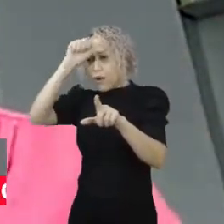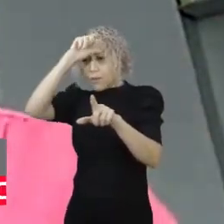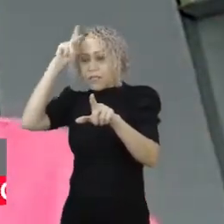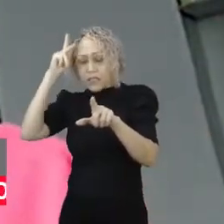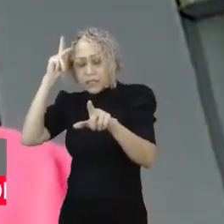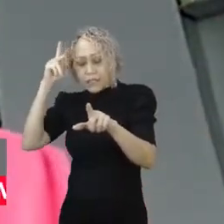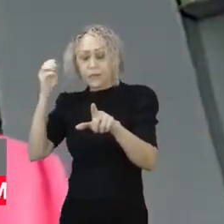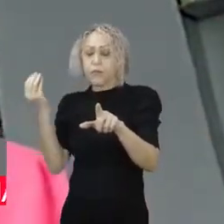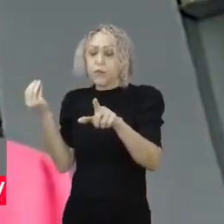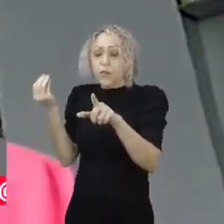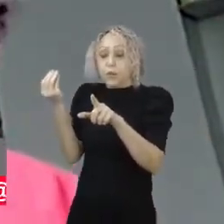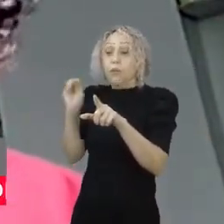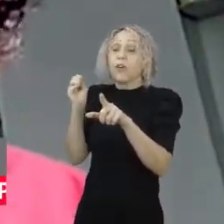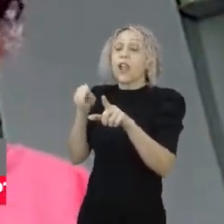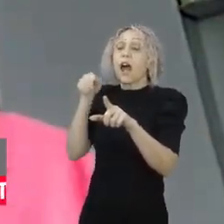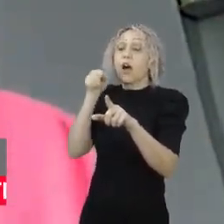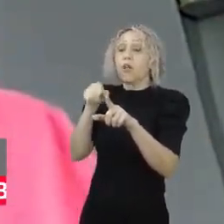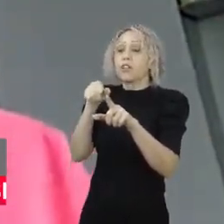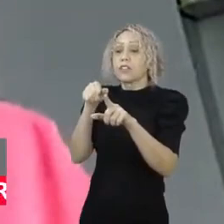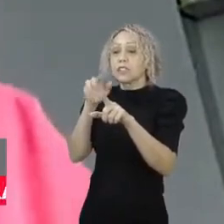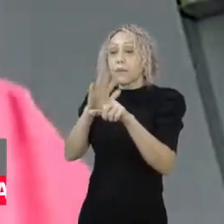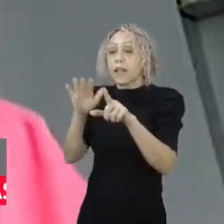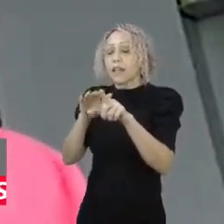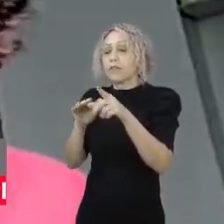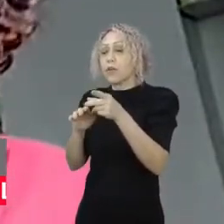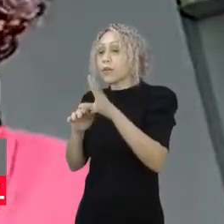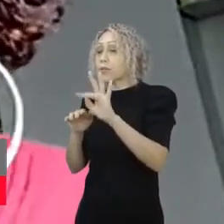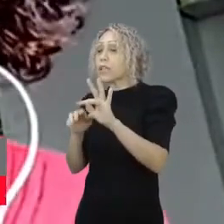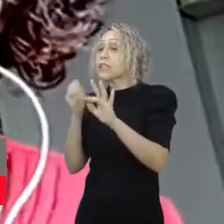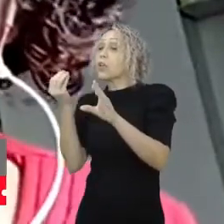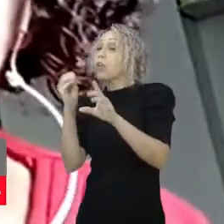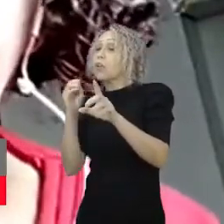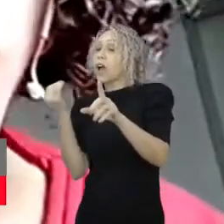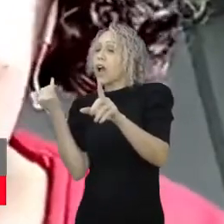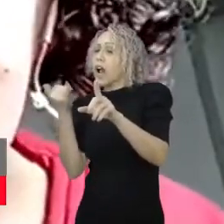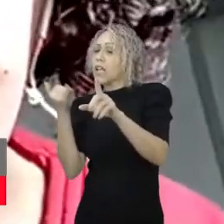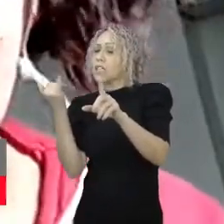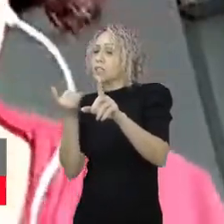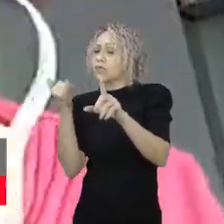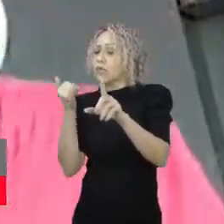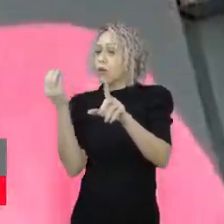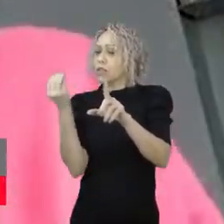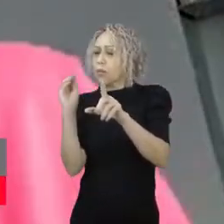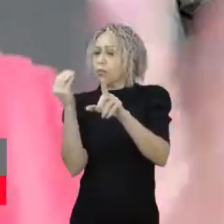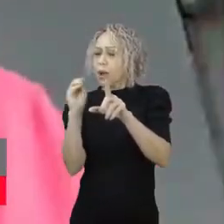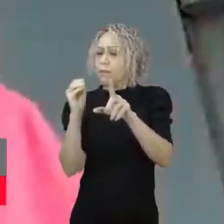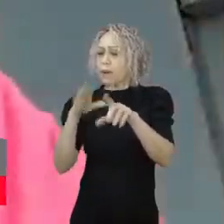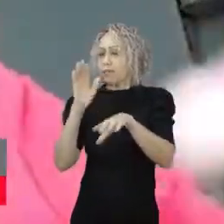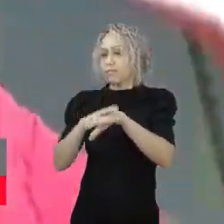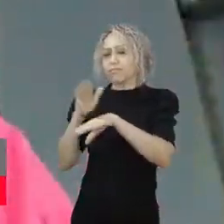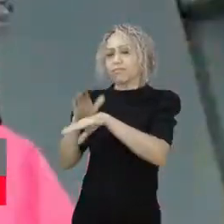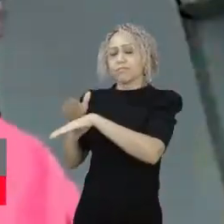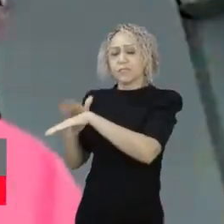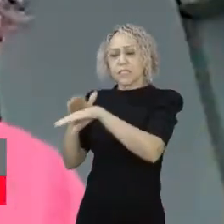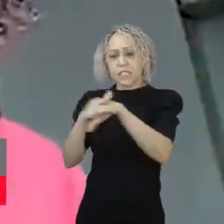municipal e colocar também o nome. Por quê? Porque hoje, como eu disse,